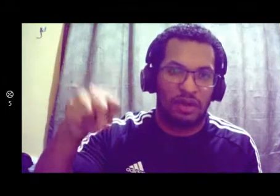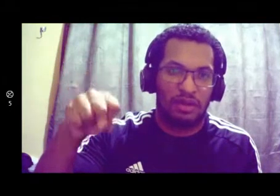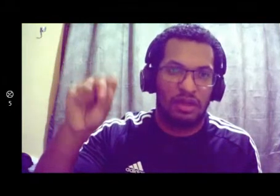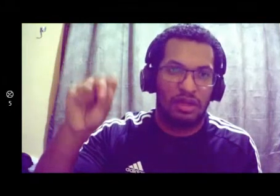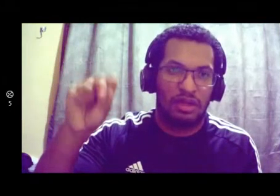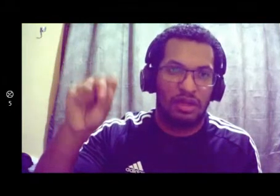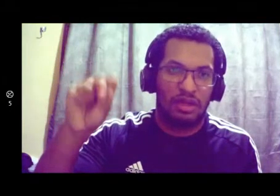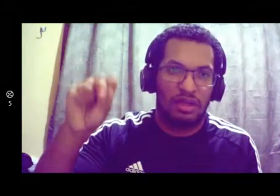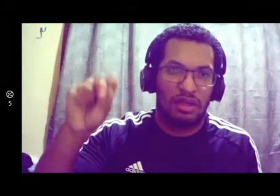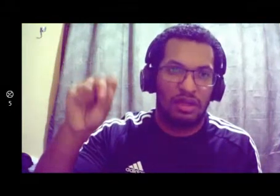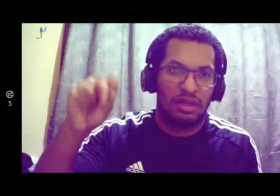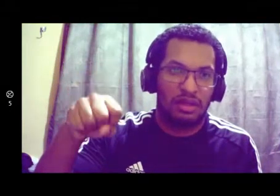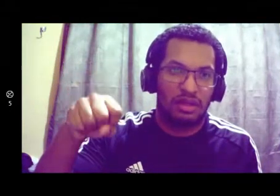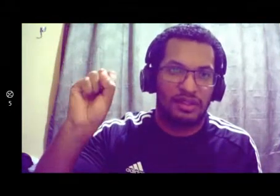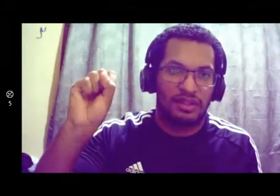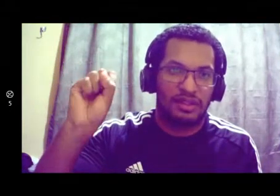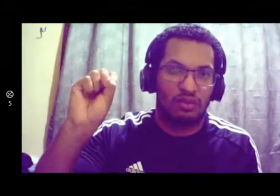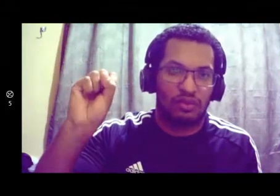sabe? Ó.